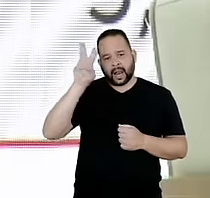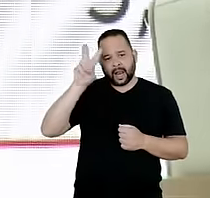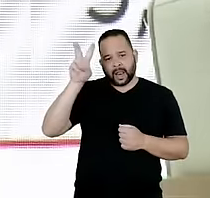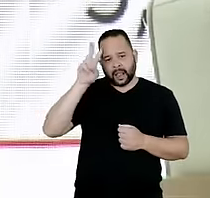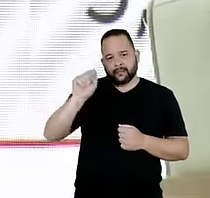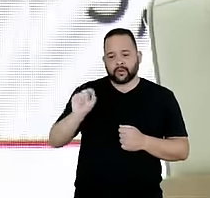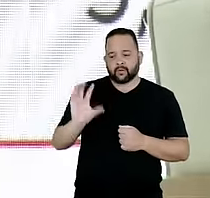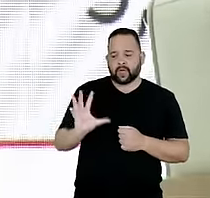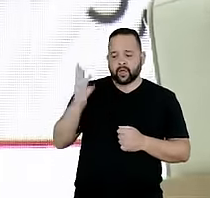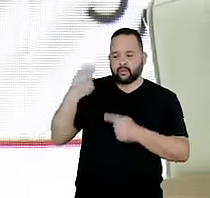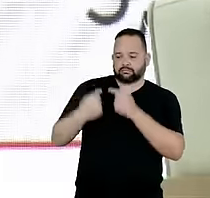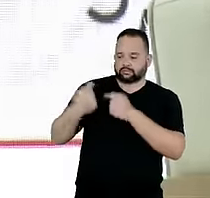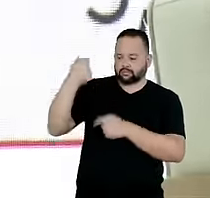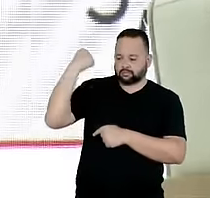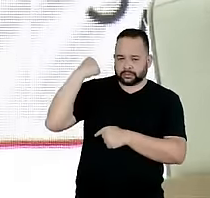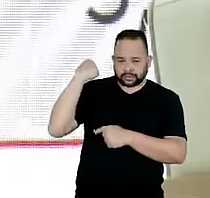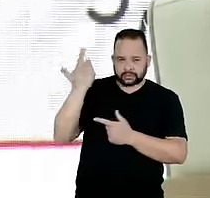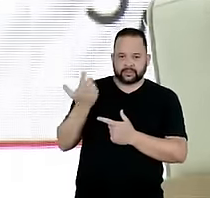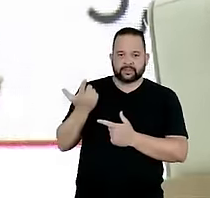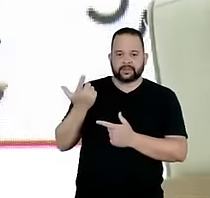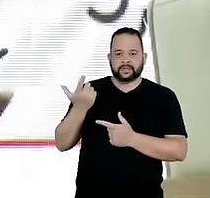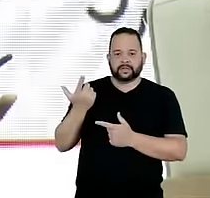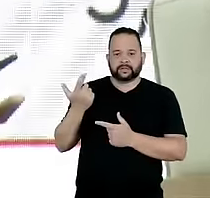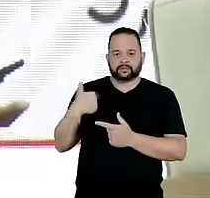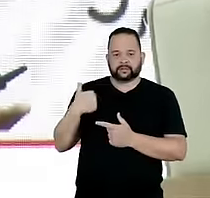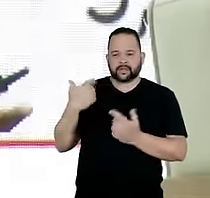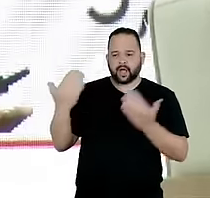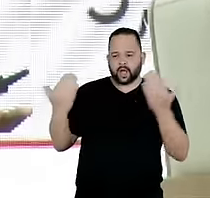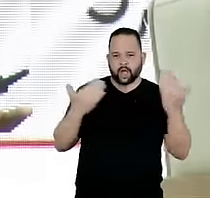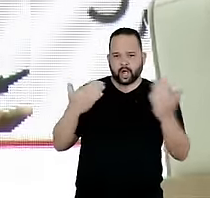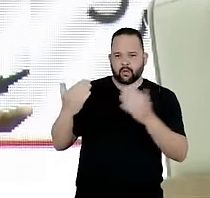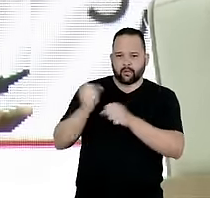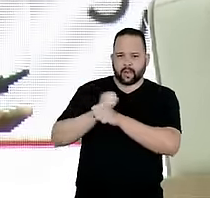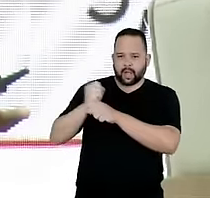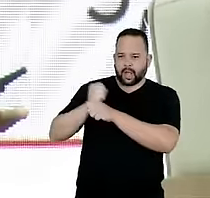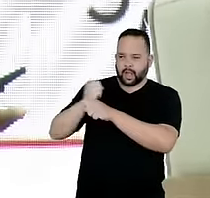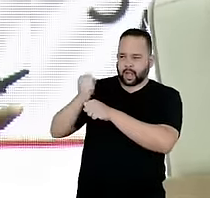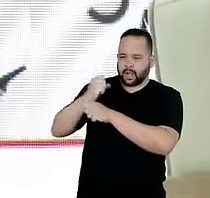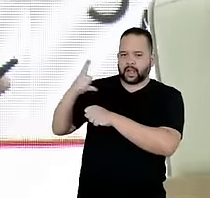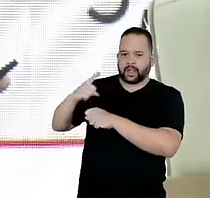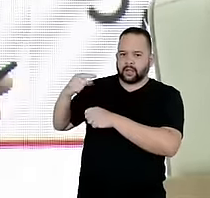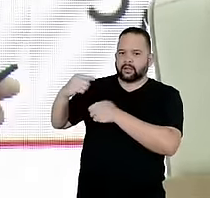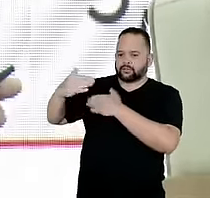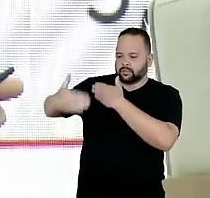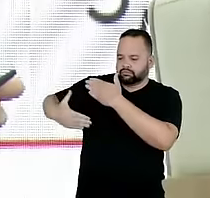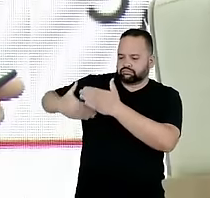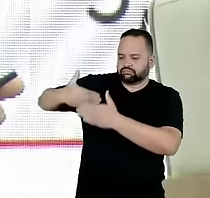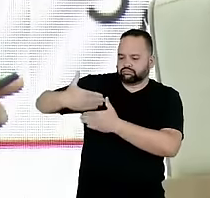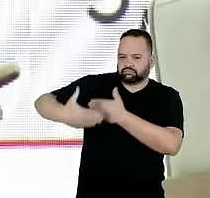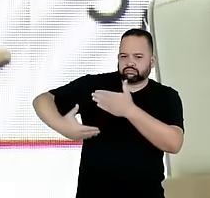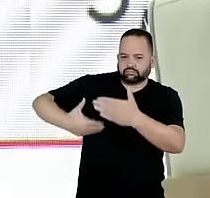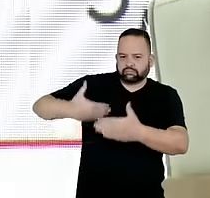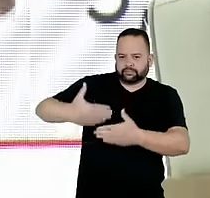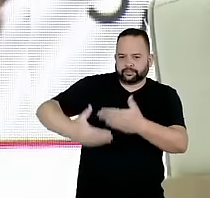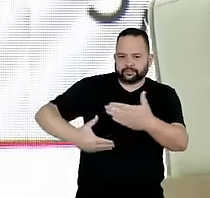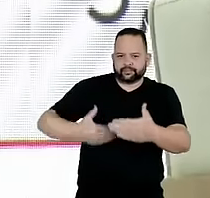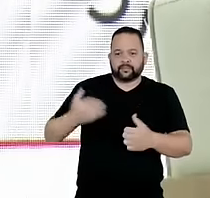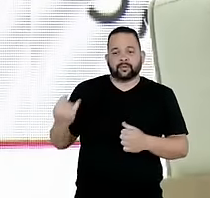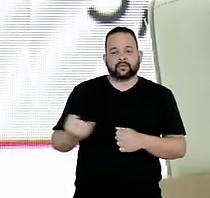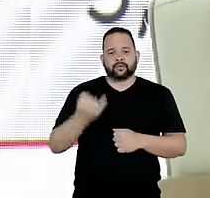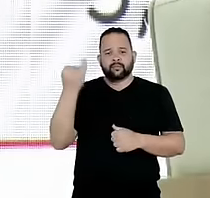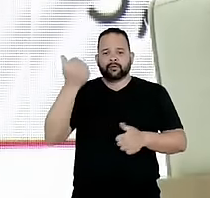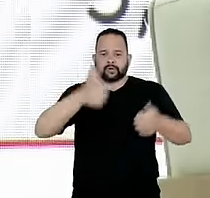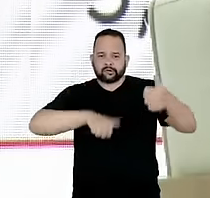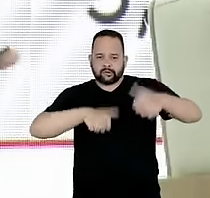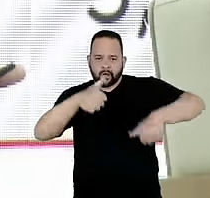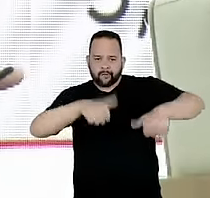um pouco no horizonte um pouco mais alongado tem um ciclo acontecendo agora que a gente acha muito importante a gente analisar fora um pouco dessas